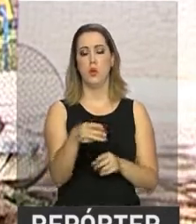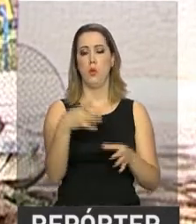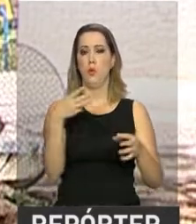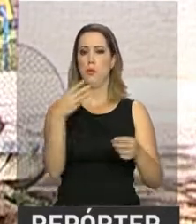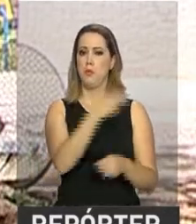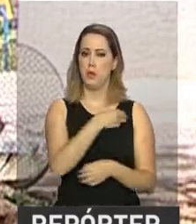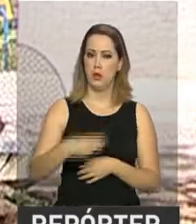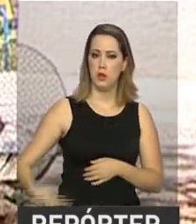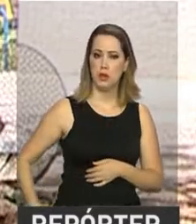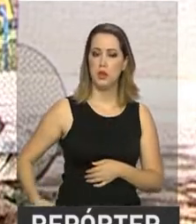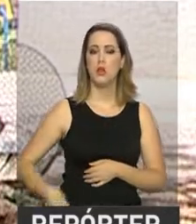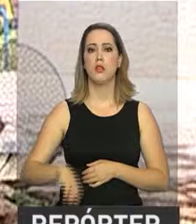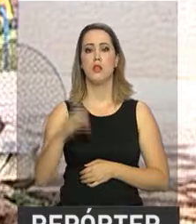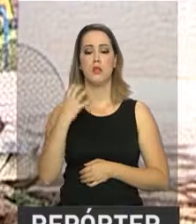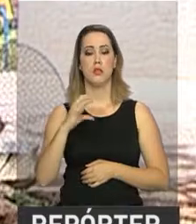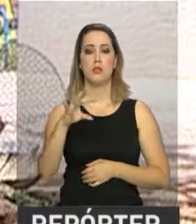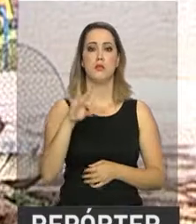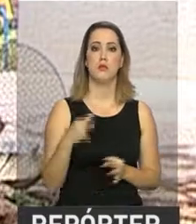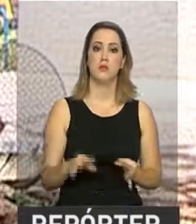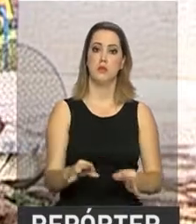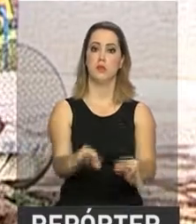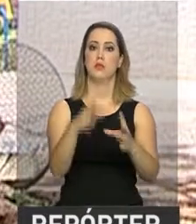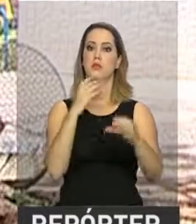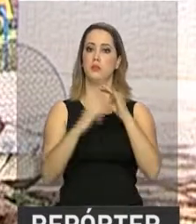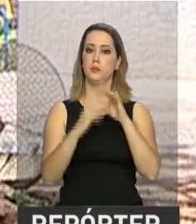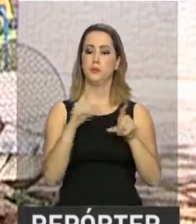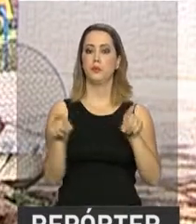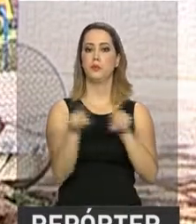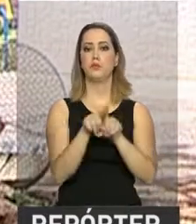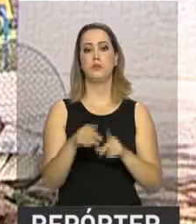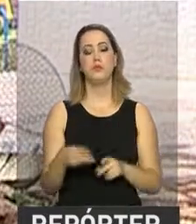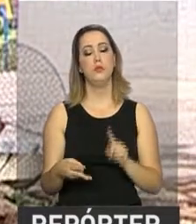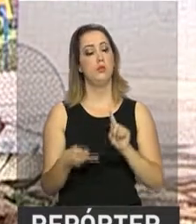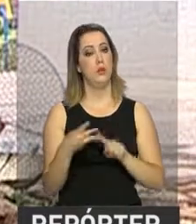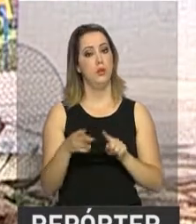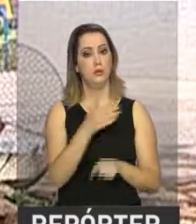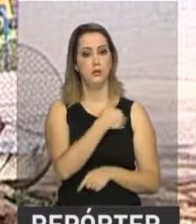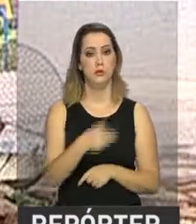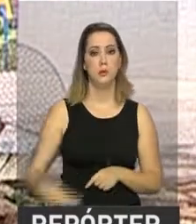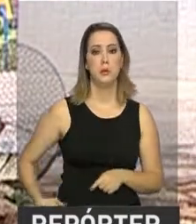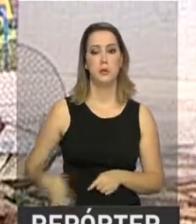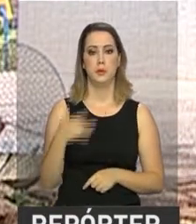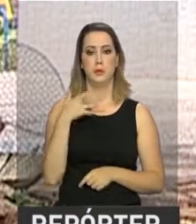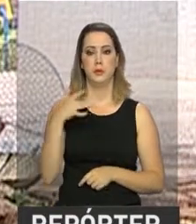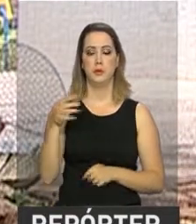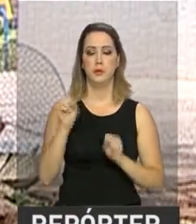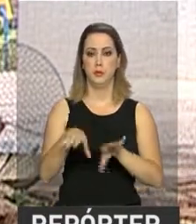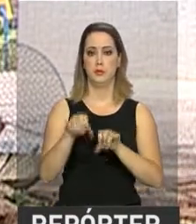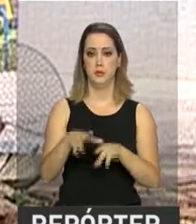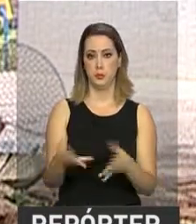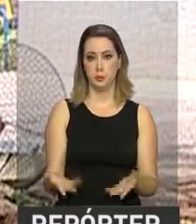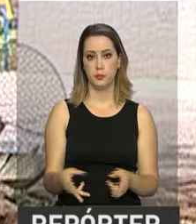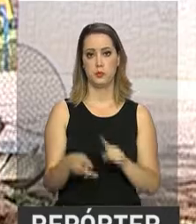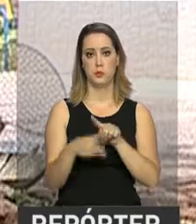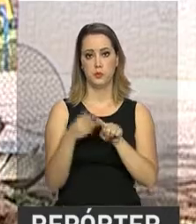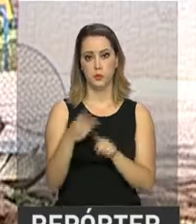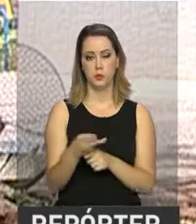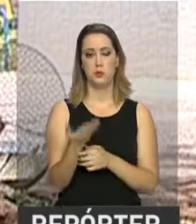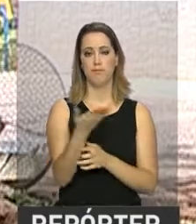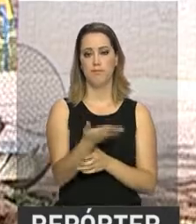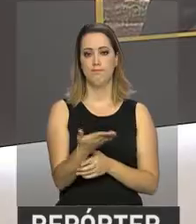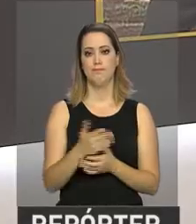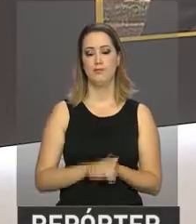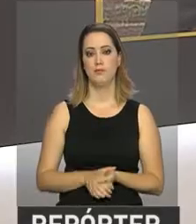Ciência, Tecnologia e Comunicação, Gilberto Kassab, e também o ministro da Educação, Mendonça Filho. Voltamos ao estúdio,